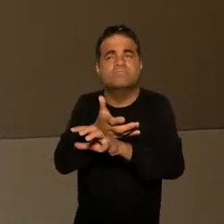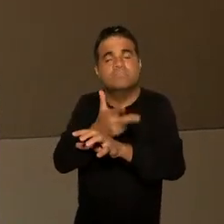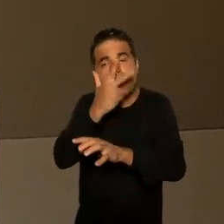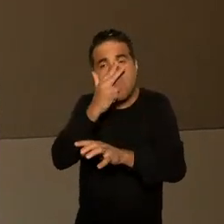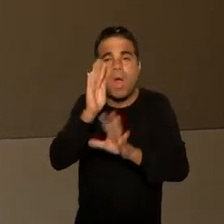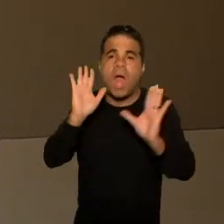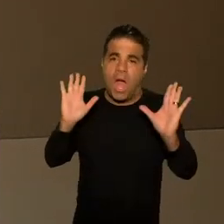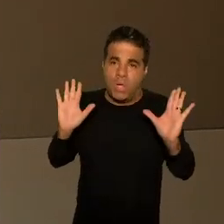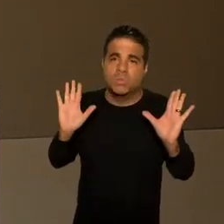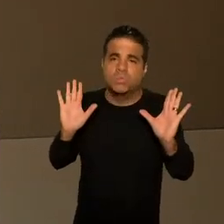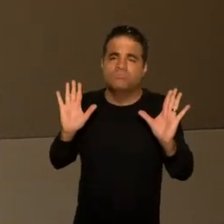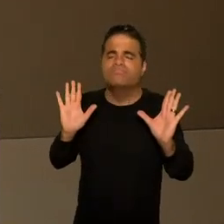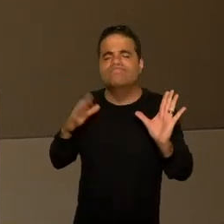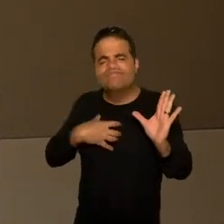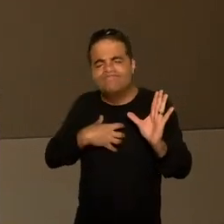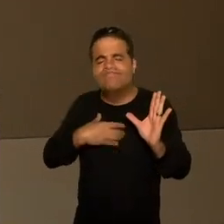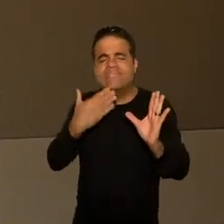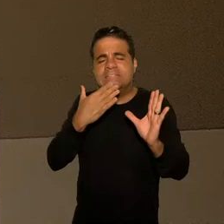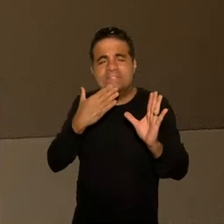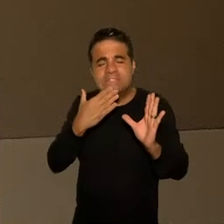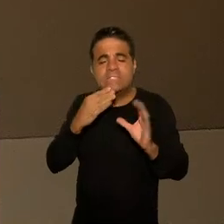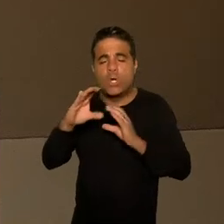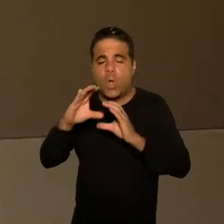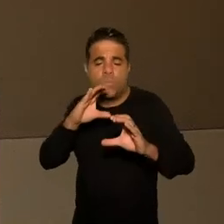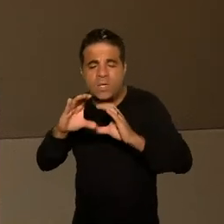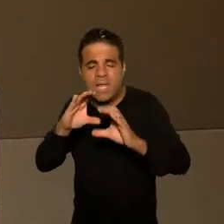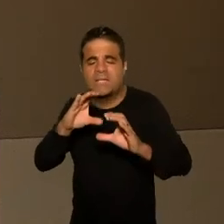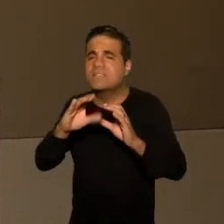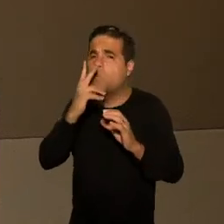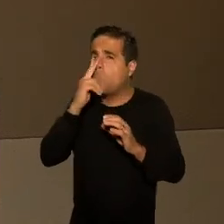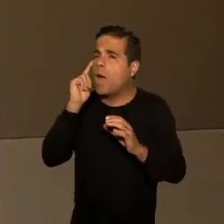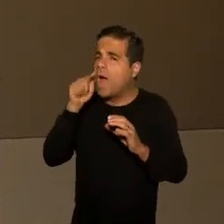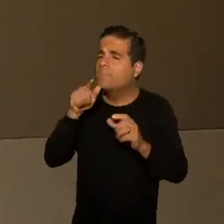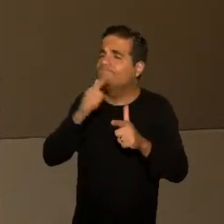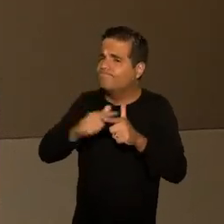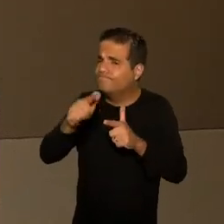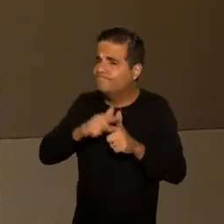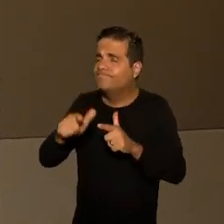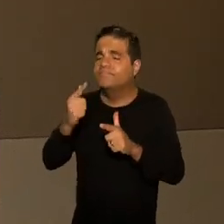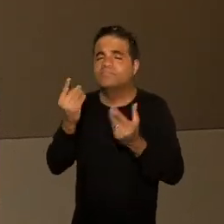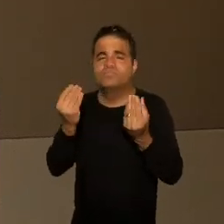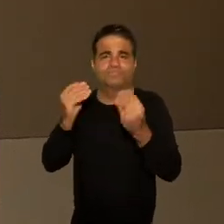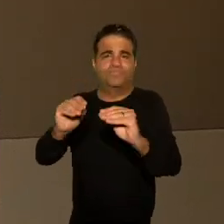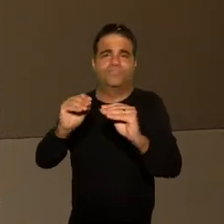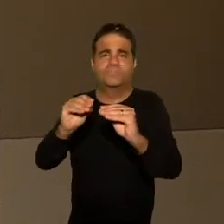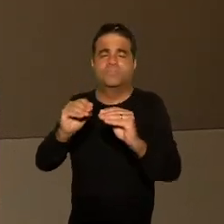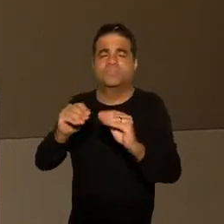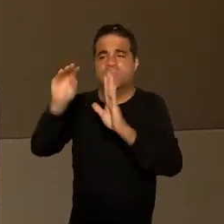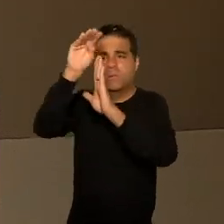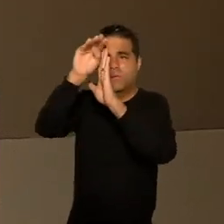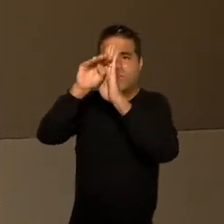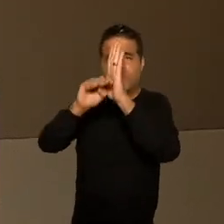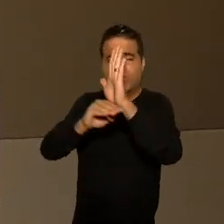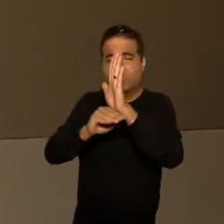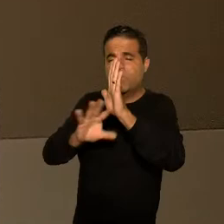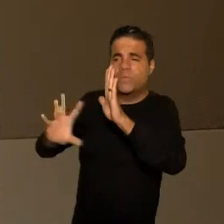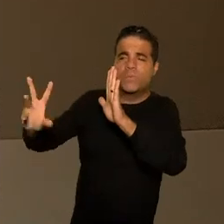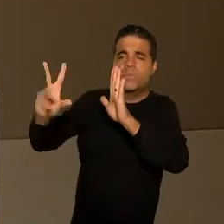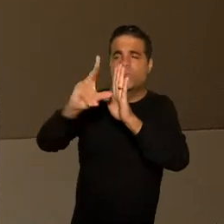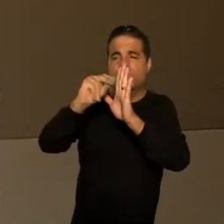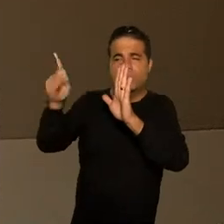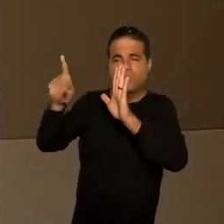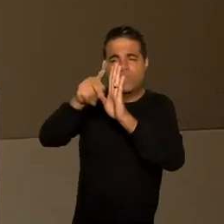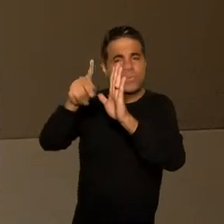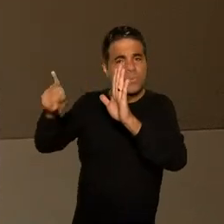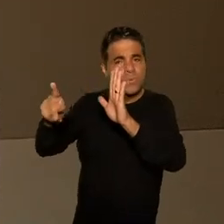talvez acho que tem uma falha da comunicação aí de talvez colocar essas essas programações para todos os